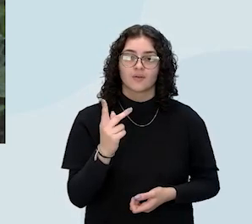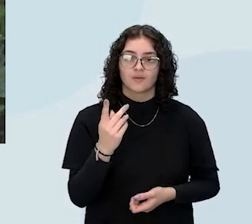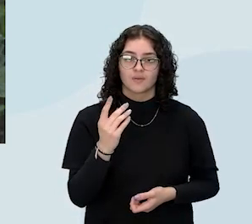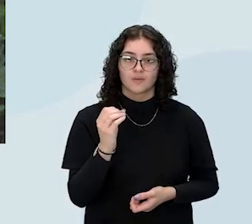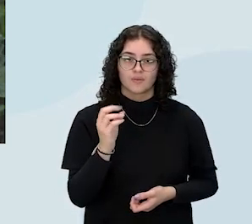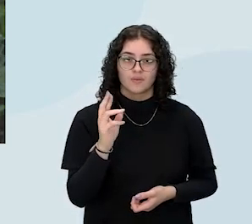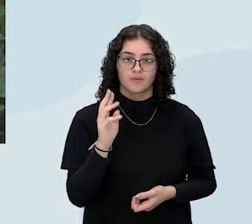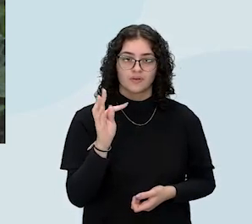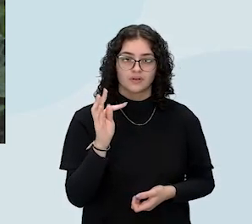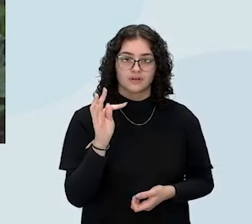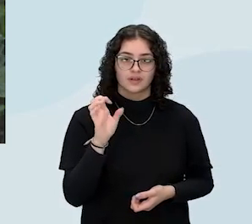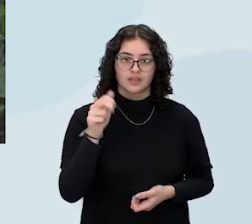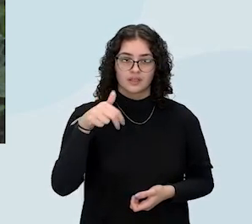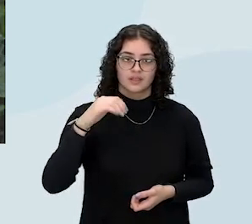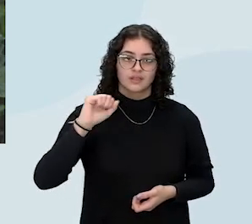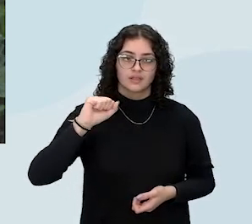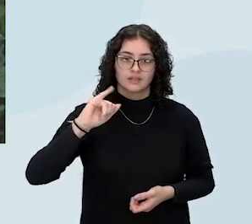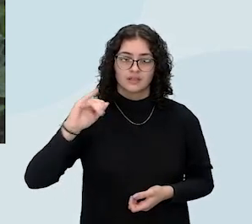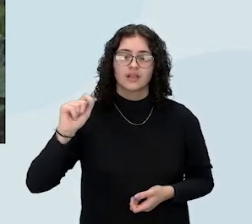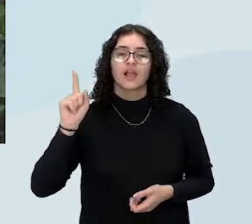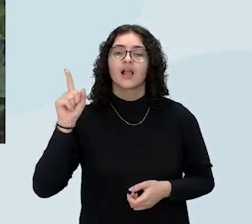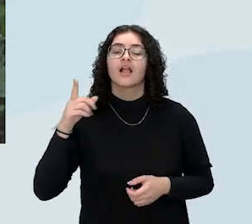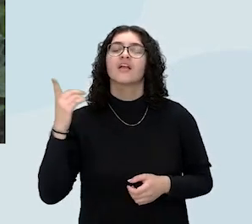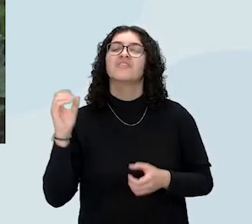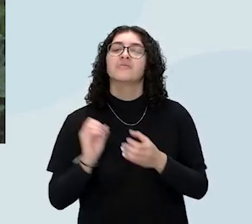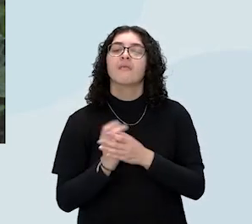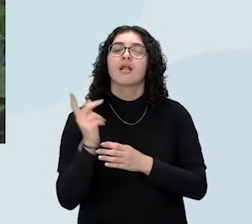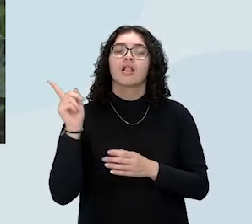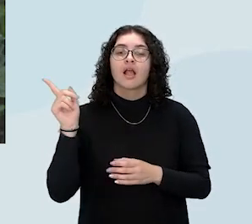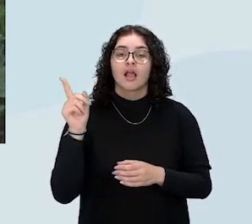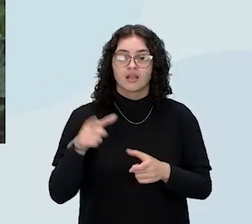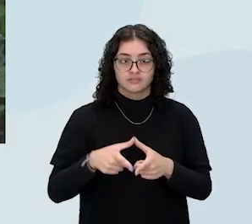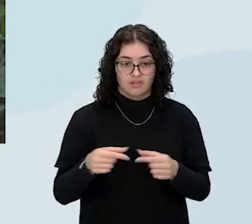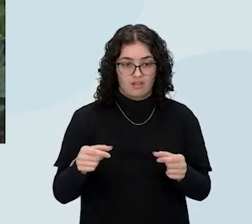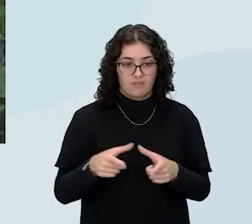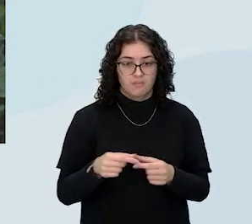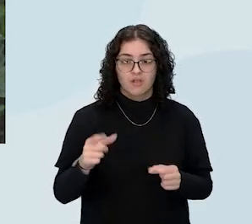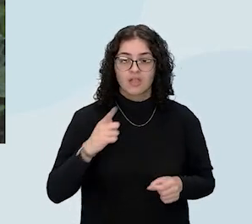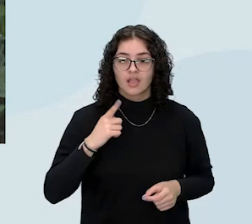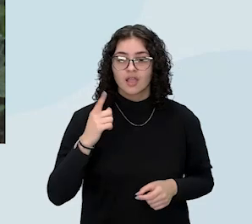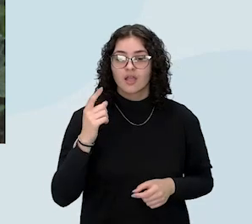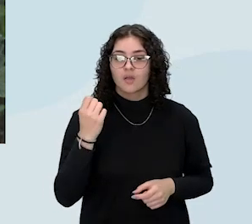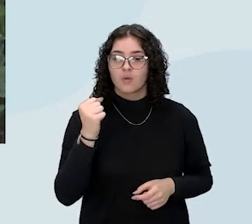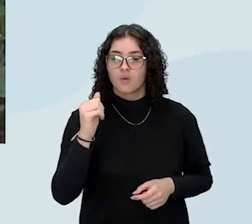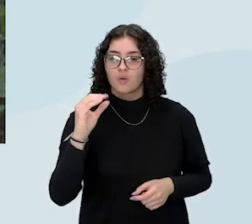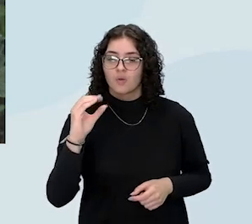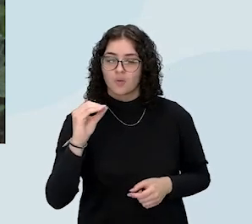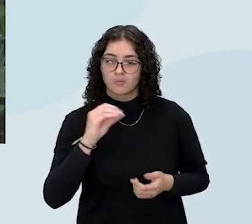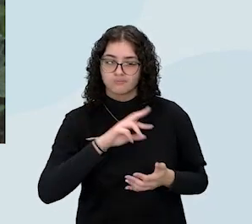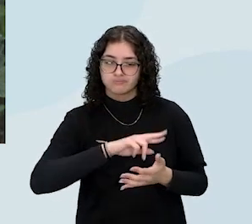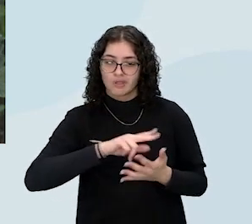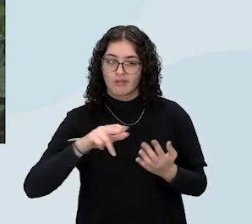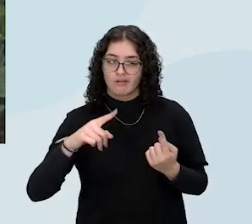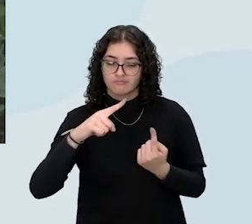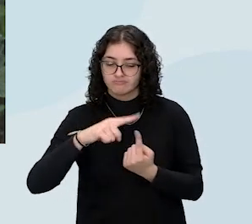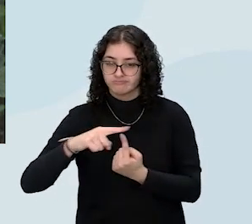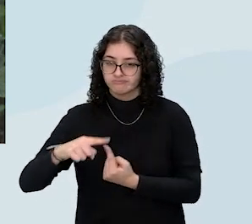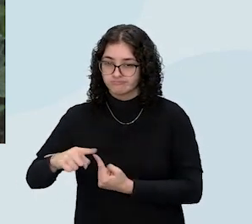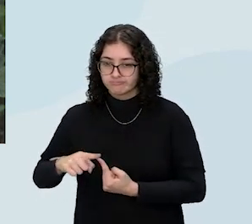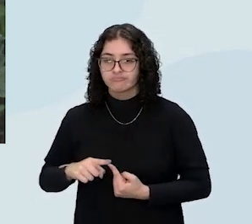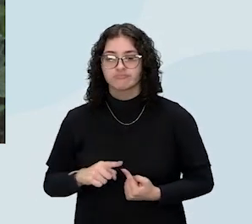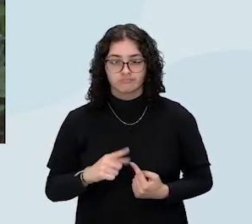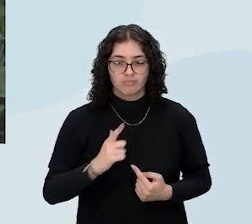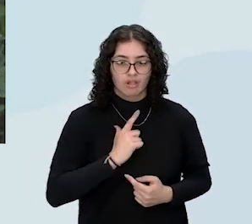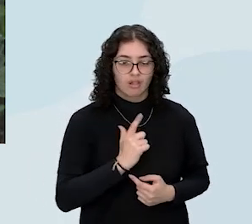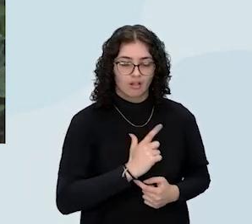tá? Natural de onde, gente? Do Japão, com mais de 80 espécies dessa mesma planta.